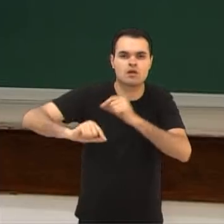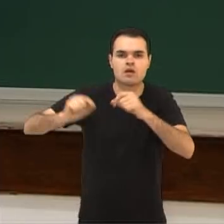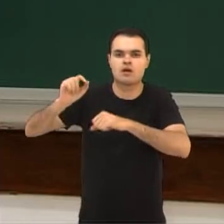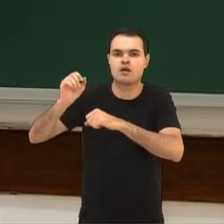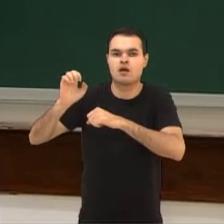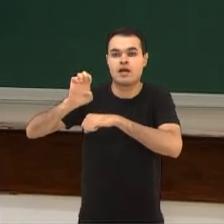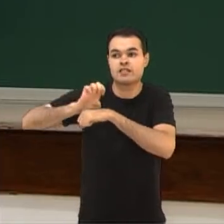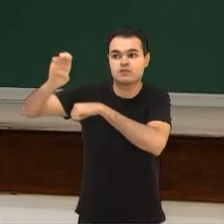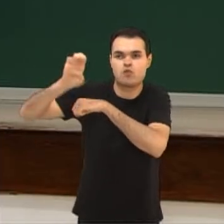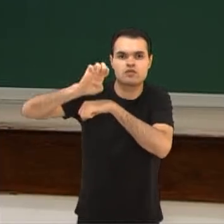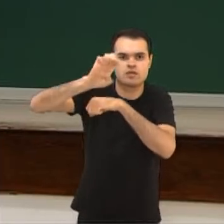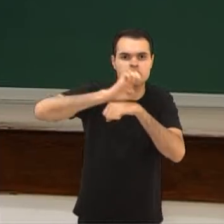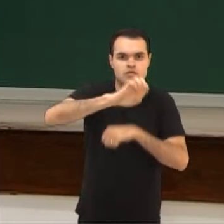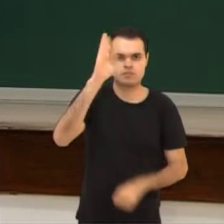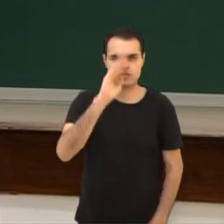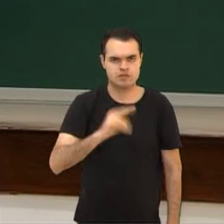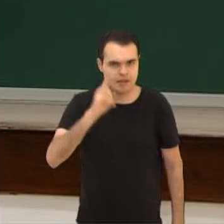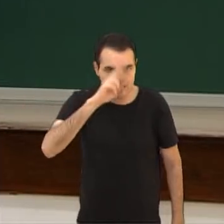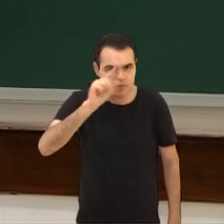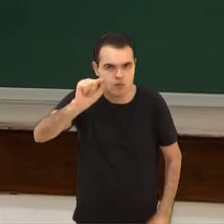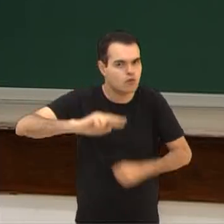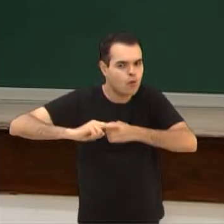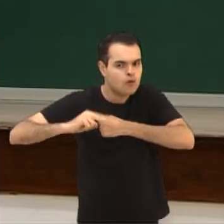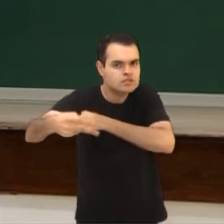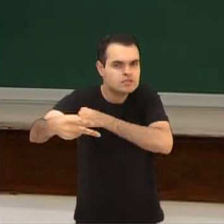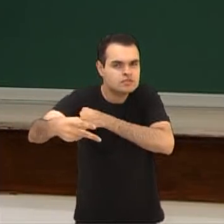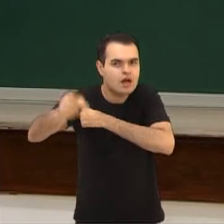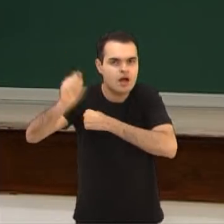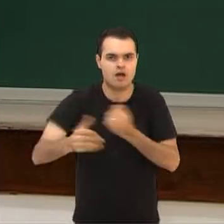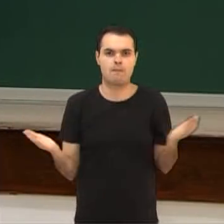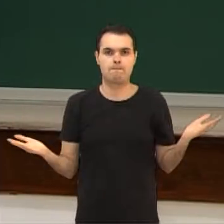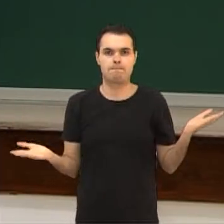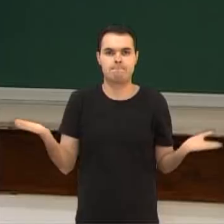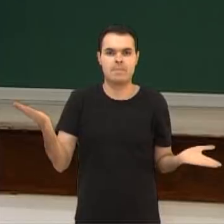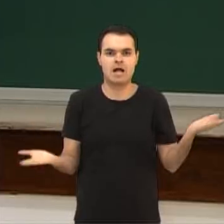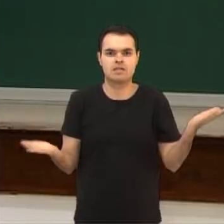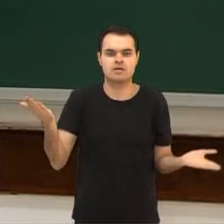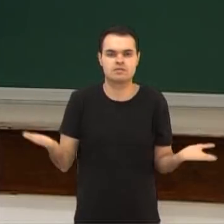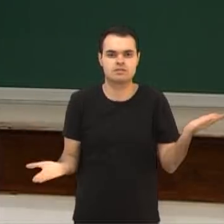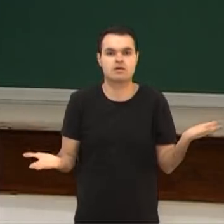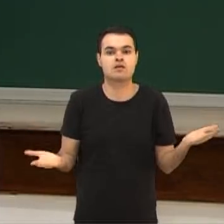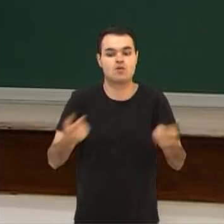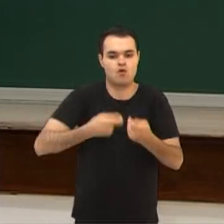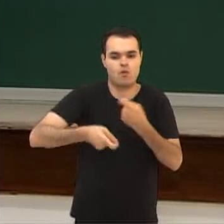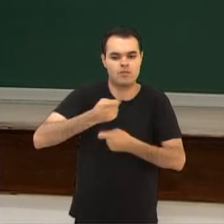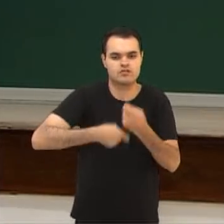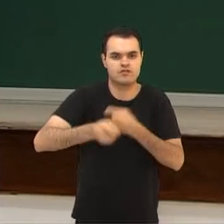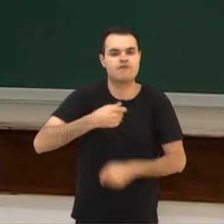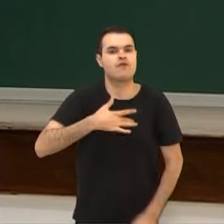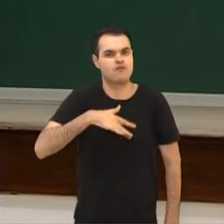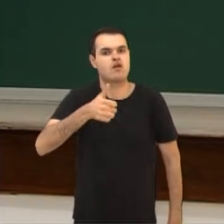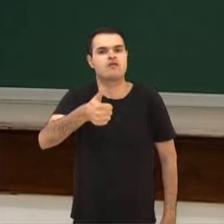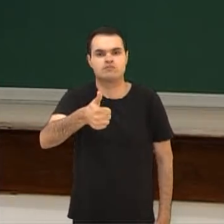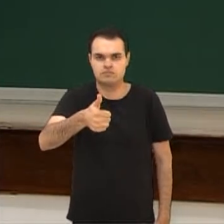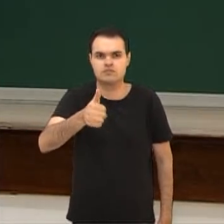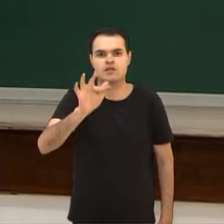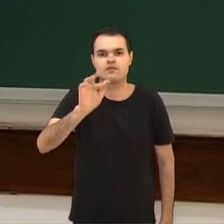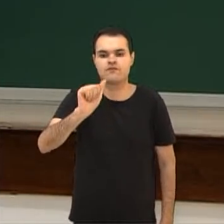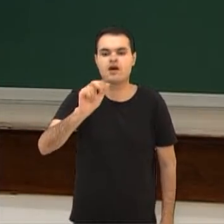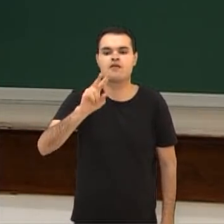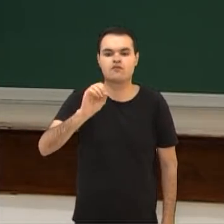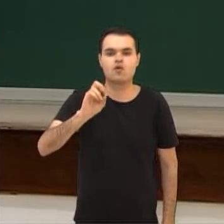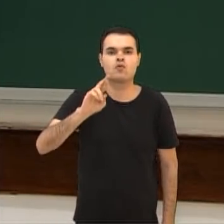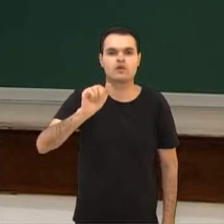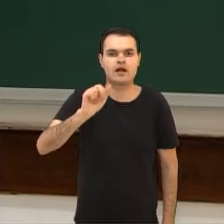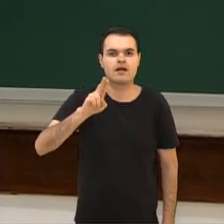exportações brasileiras. Que lembra qual é a consequência? Balança comercial favorável. Então, favorecido por esse cenário, o